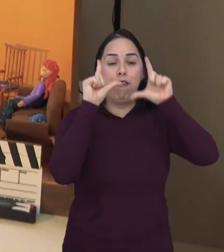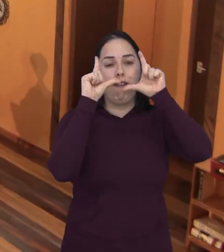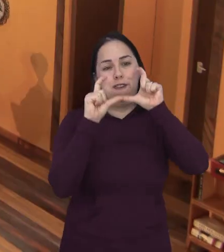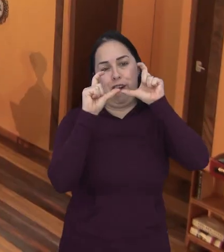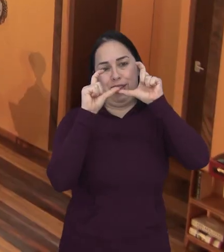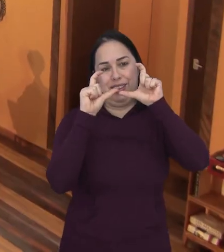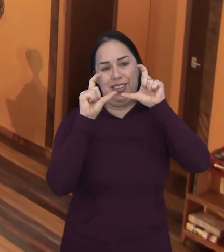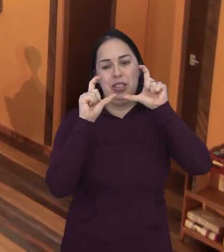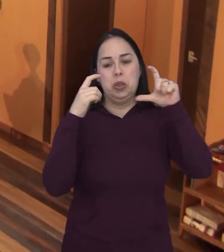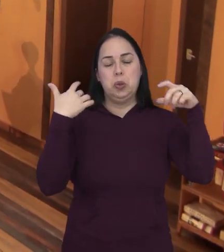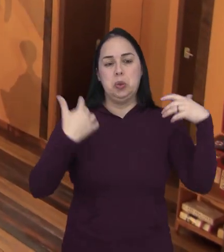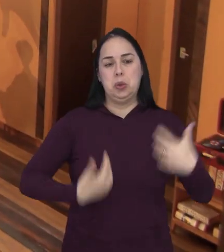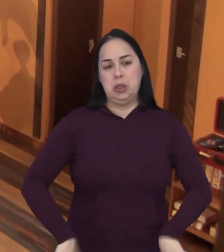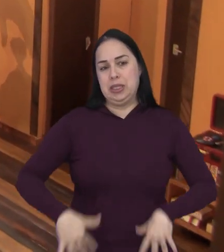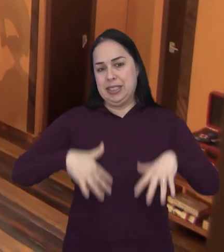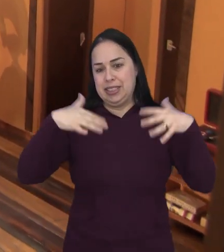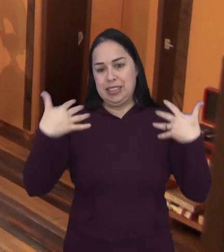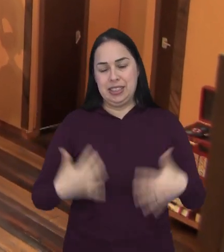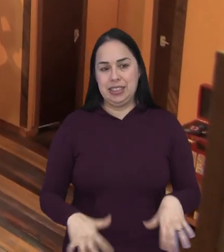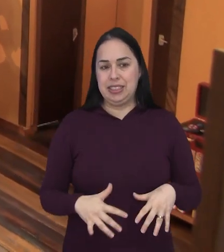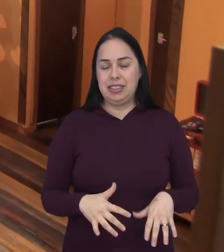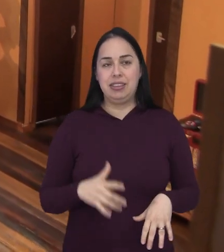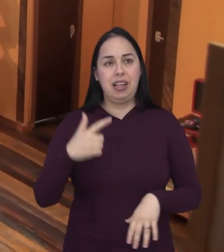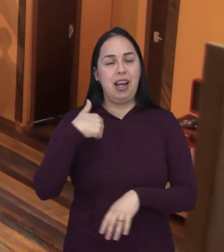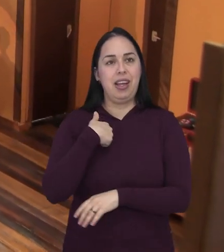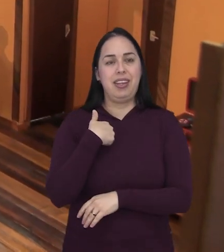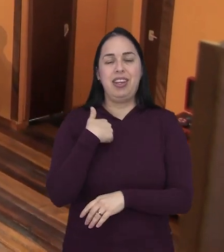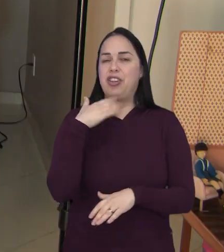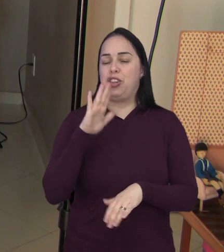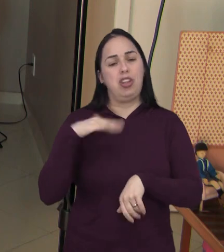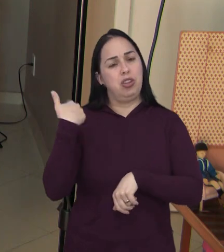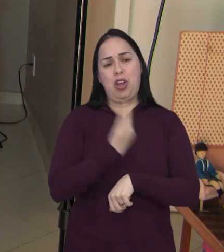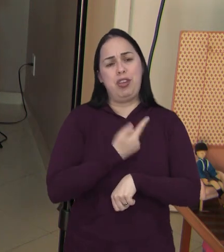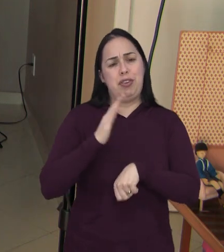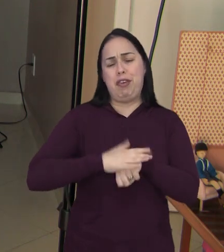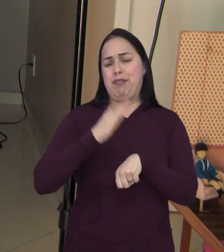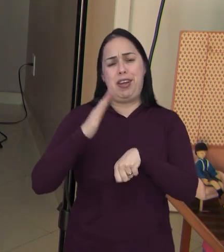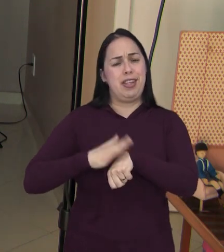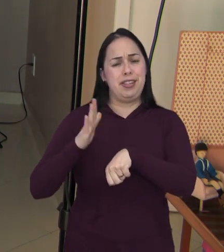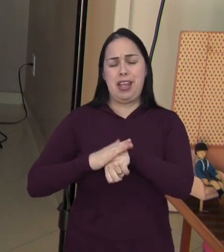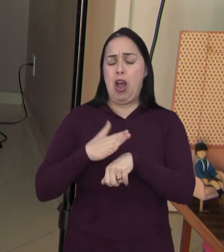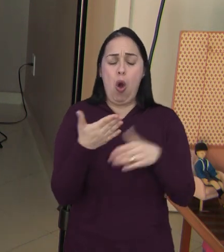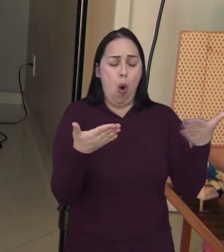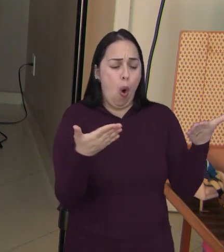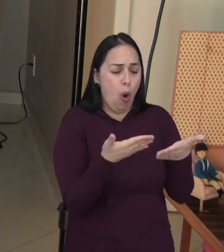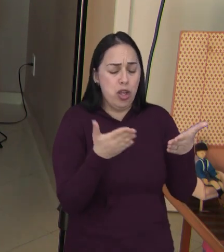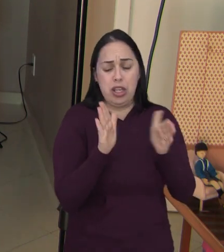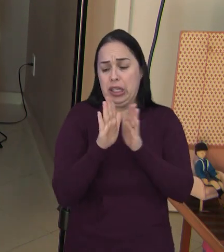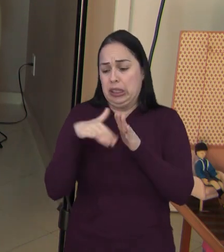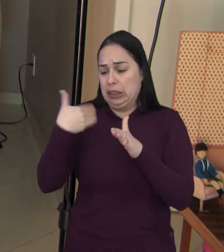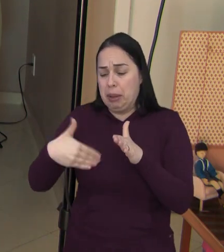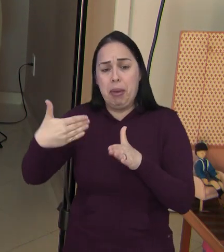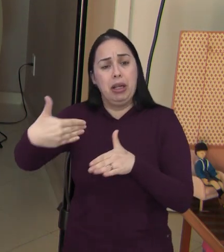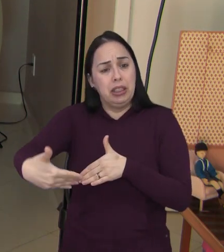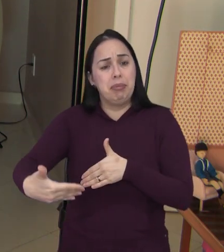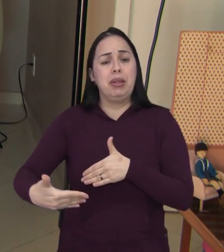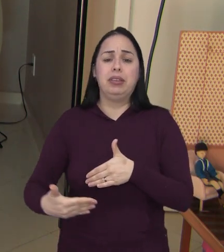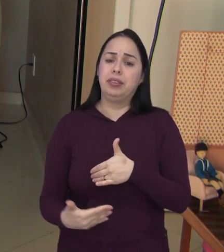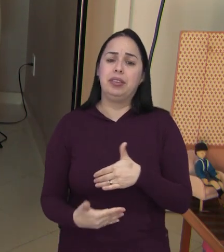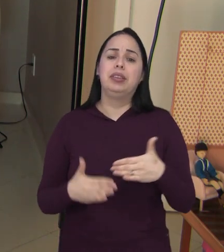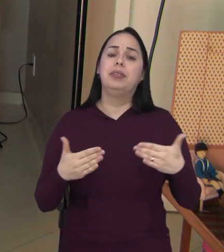fotos. É muita coisa, é algo que a gente não fica nem pensando muito, a gente vai fazendo o dia de hoje, o seguinte,